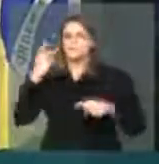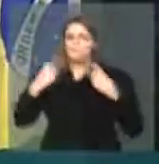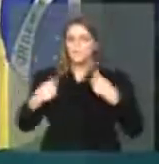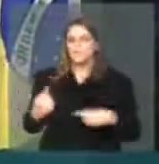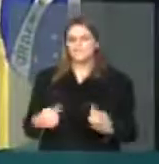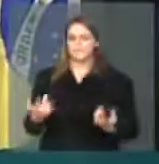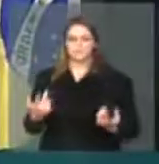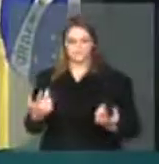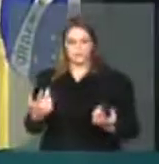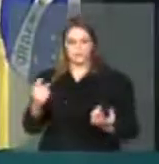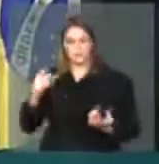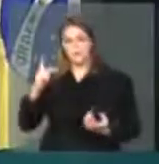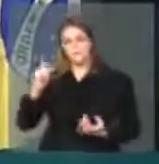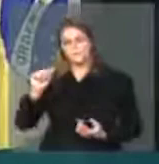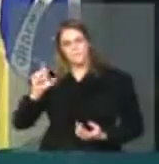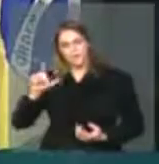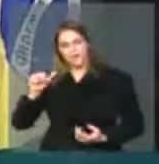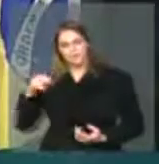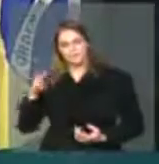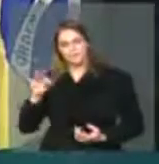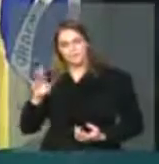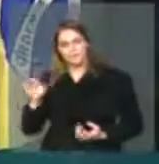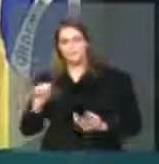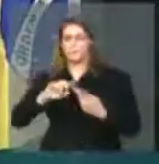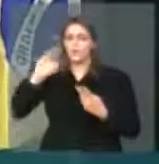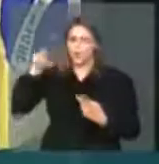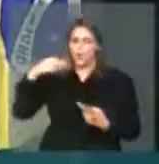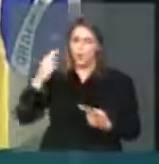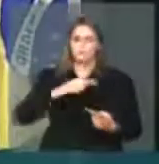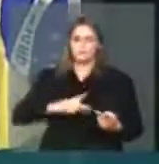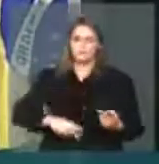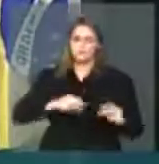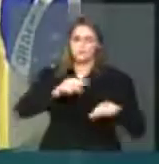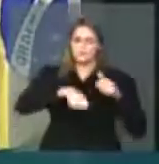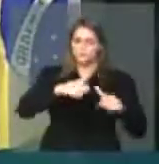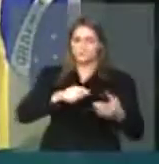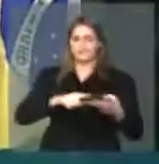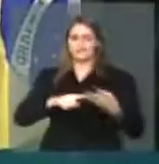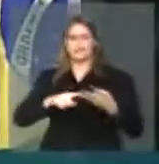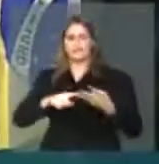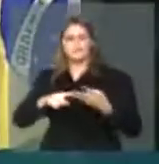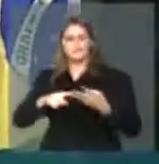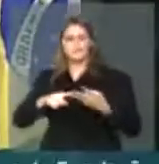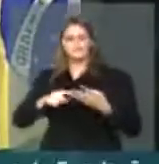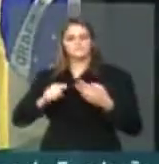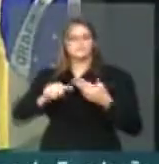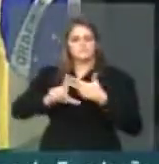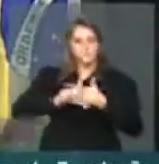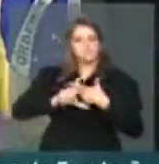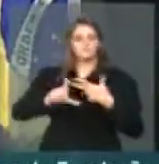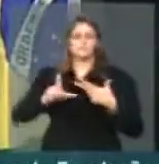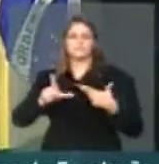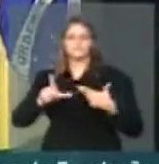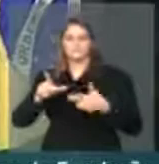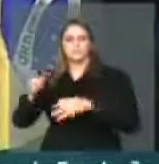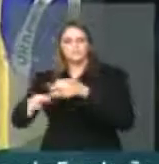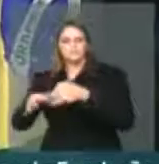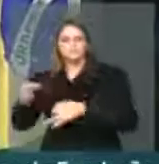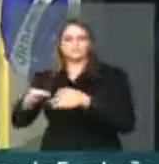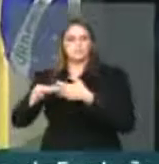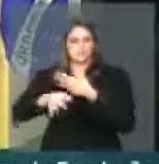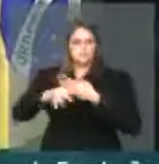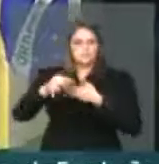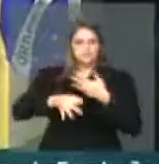com parlamentarismo, voto distrital puro ou misto, fazer mudança no sistema tributário, previdenciário, trabalhista, de inclusão